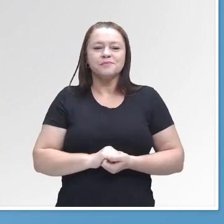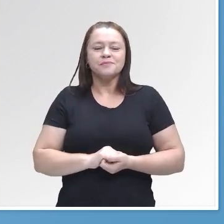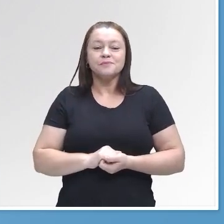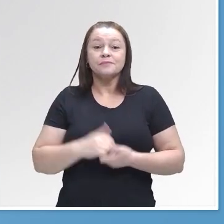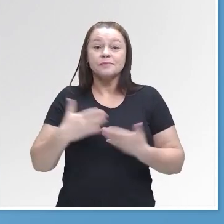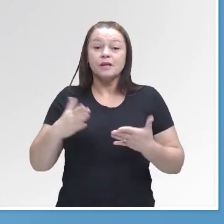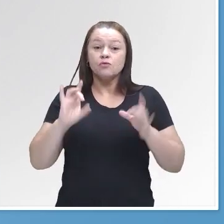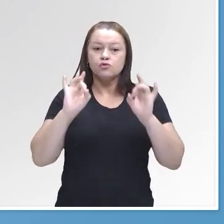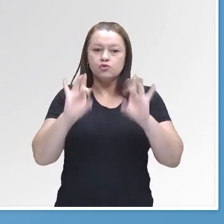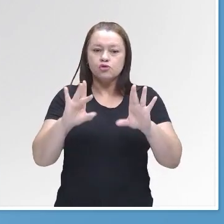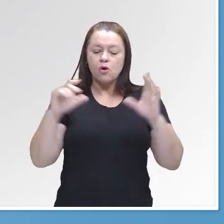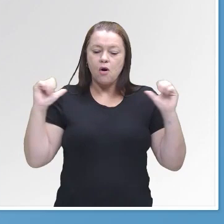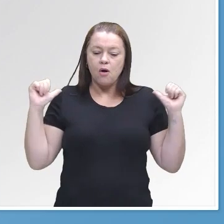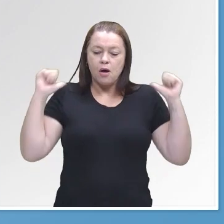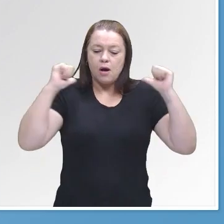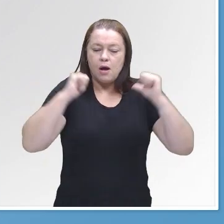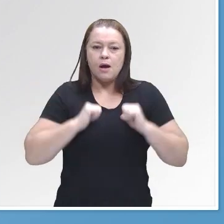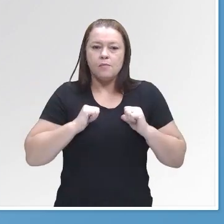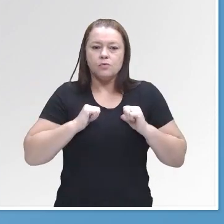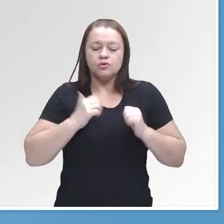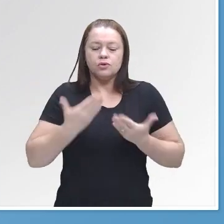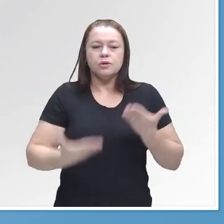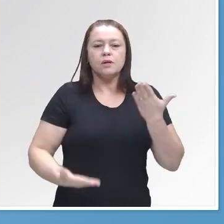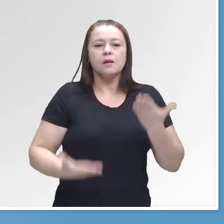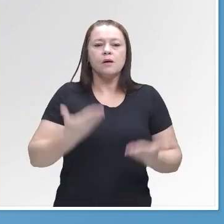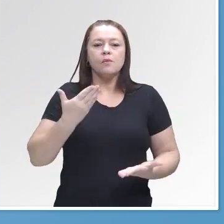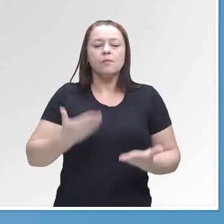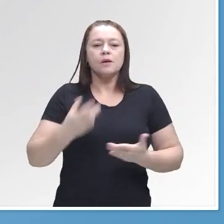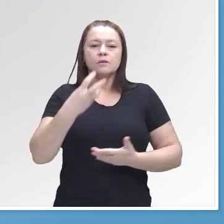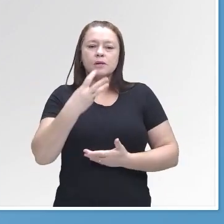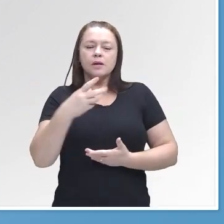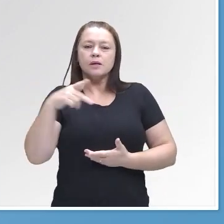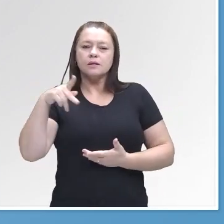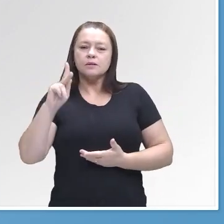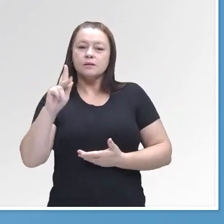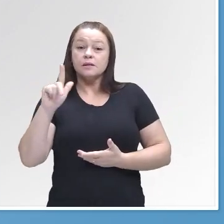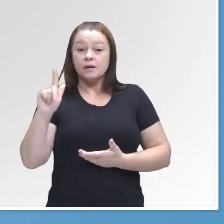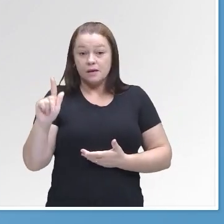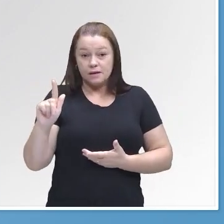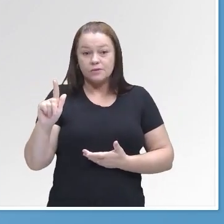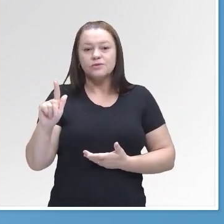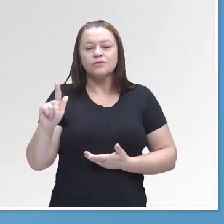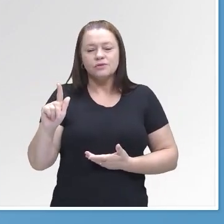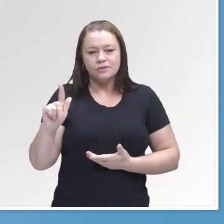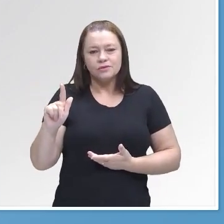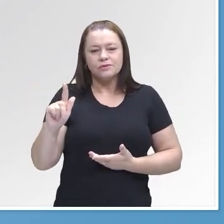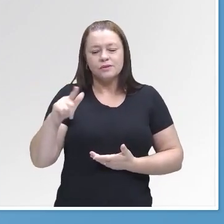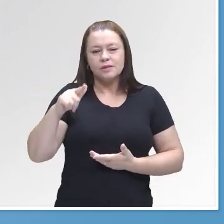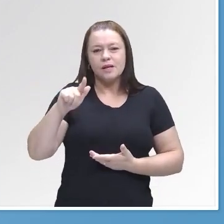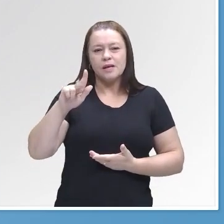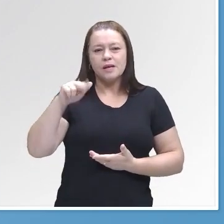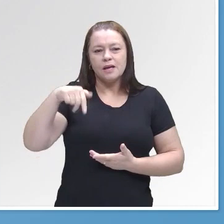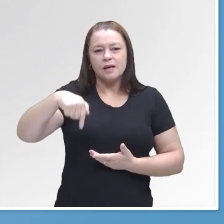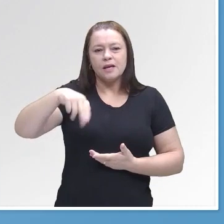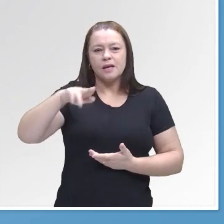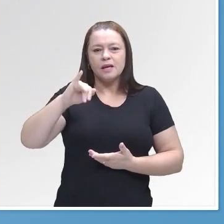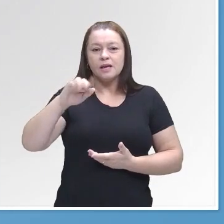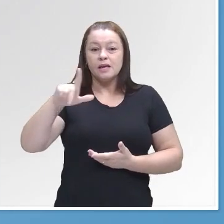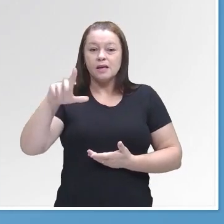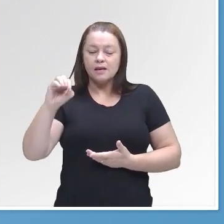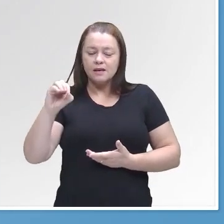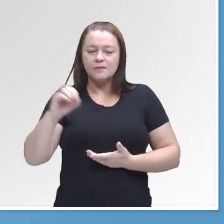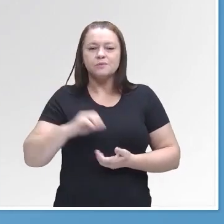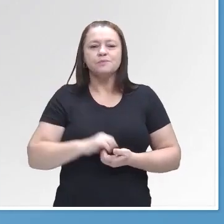A mochila pesa 3 quilogramas, 3 quilos.